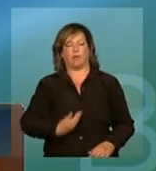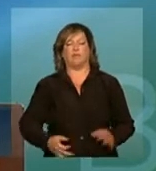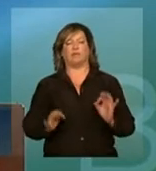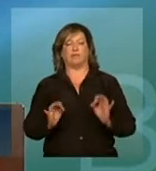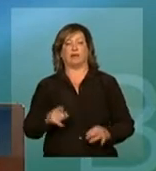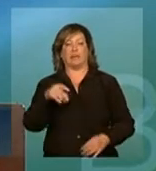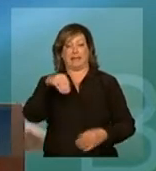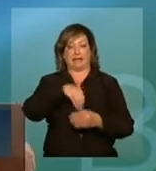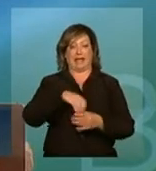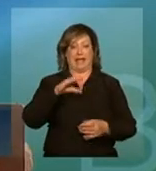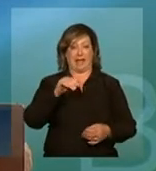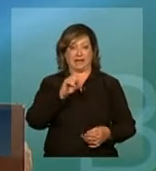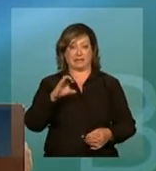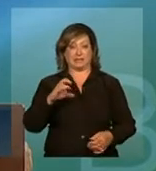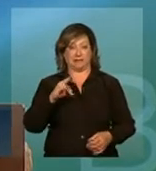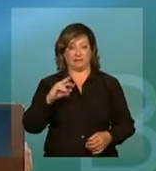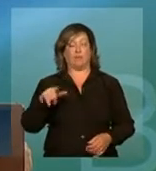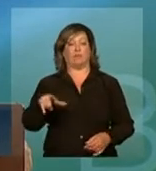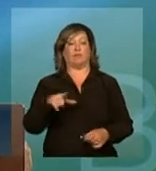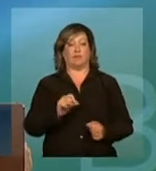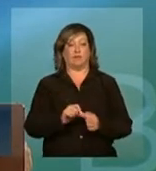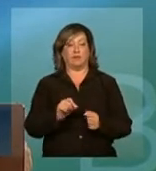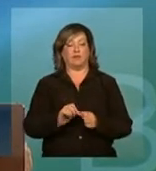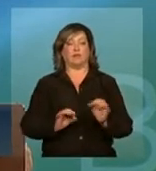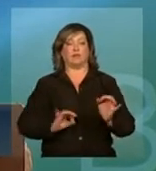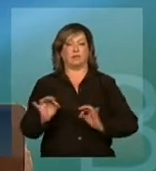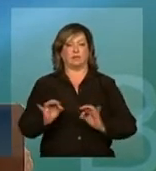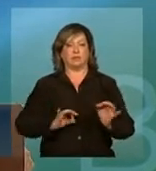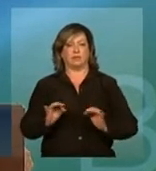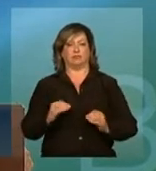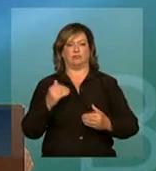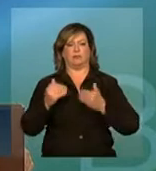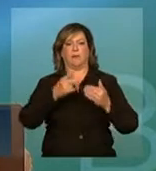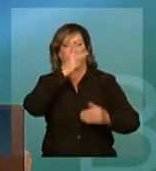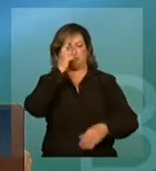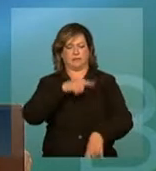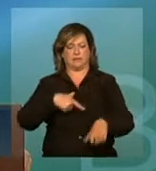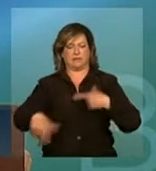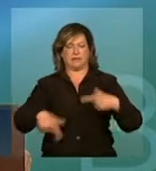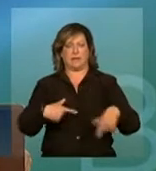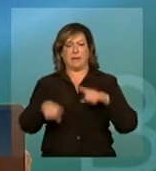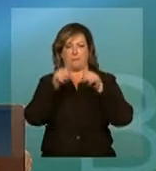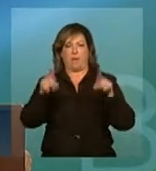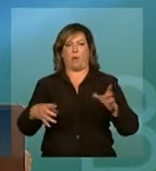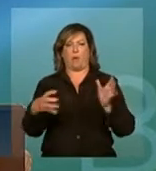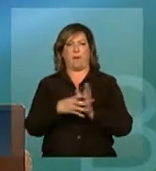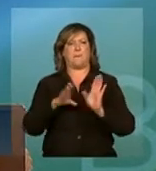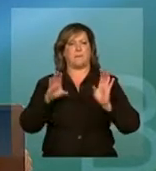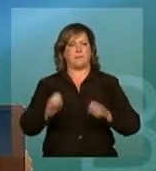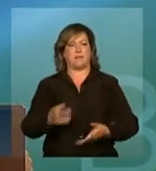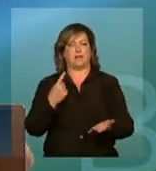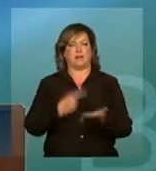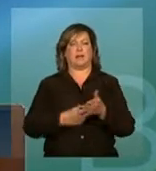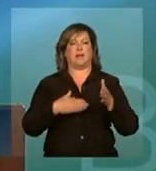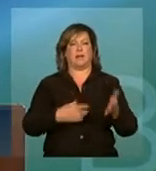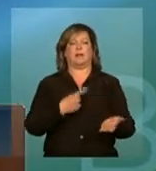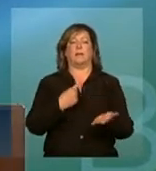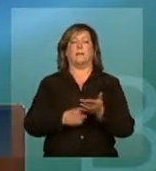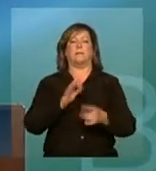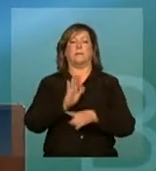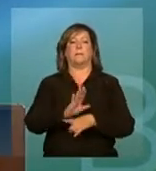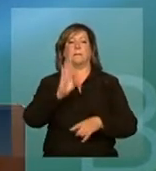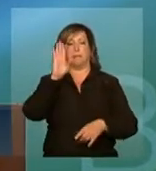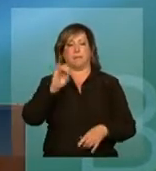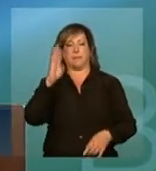Casa Civil, contará com programas estruturados e com servidores leais e comprometidos com o bem do país. Aproveito